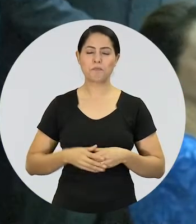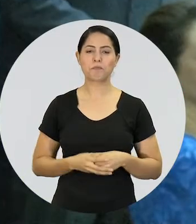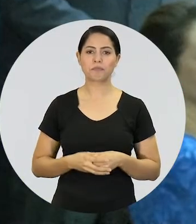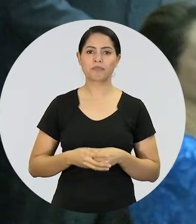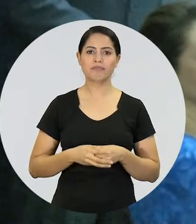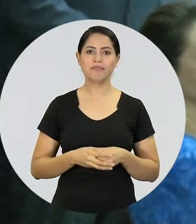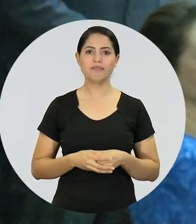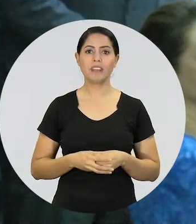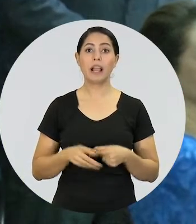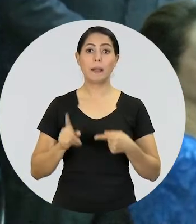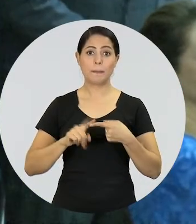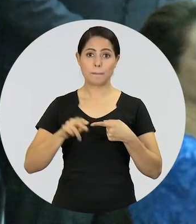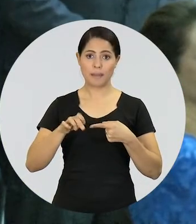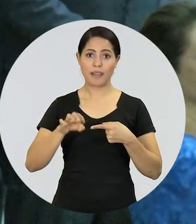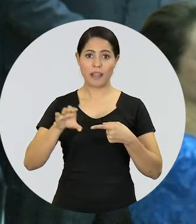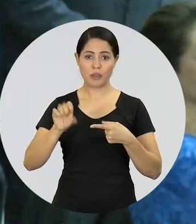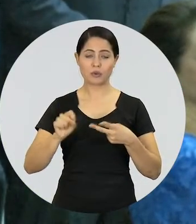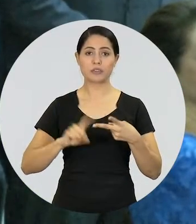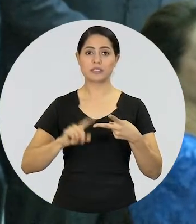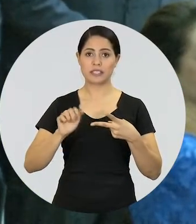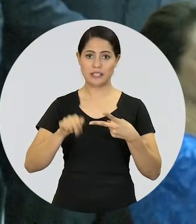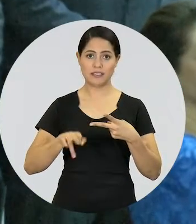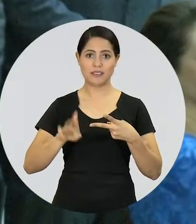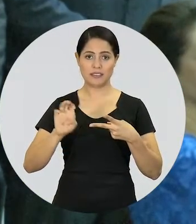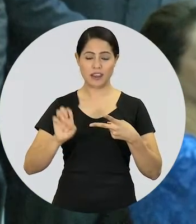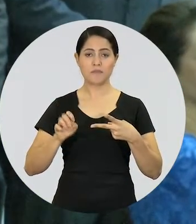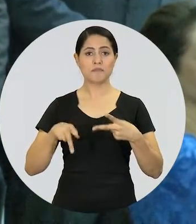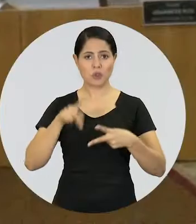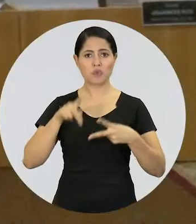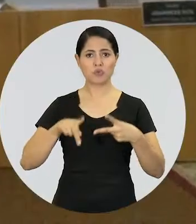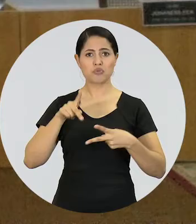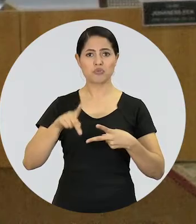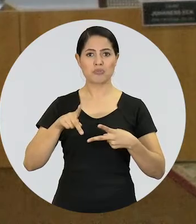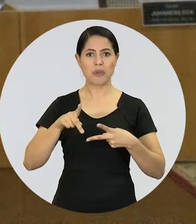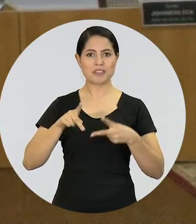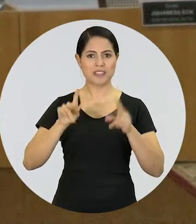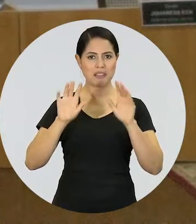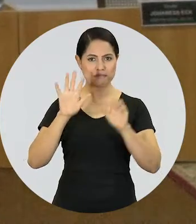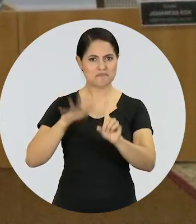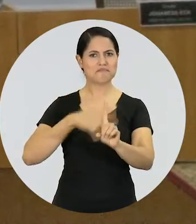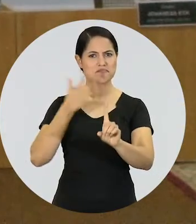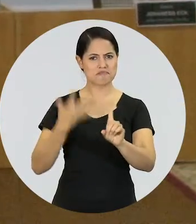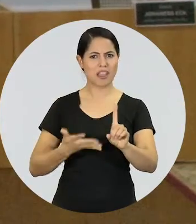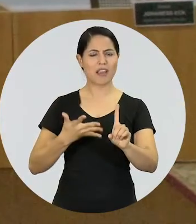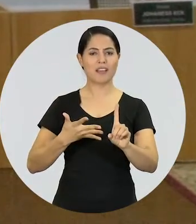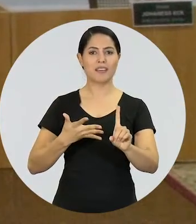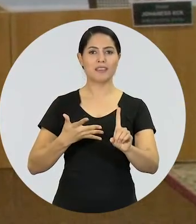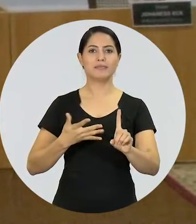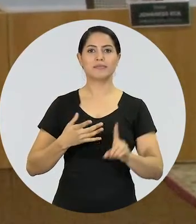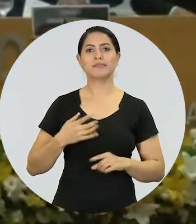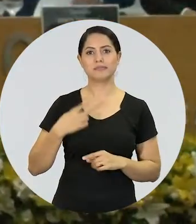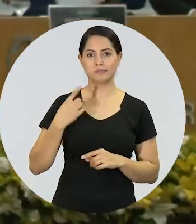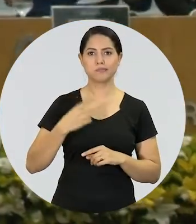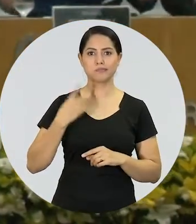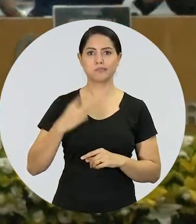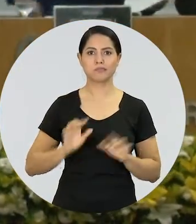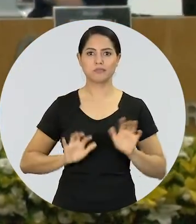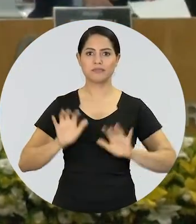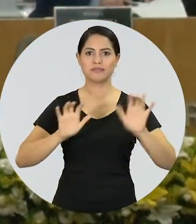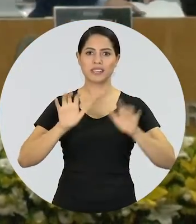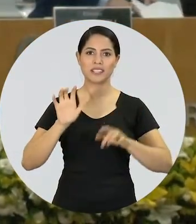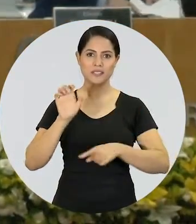conselheiros. Marcos Vinícius Jardim Rodrigues e André Luiz Godinho também foram prestigiados pela advocacia de